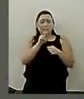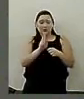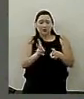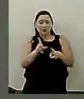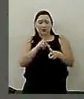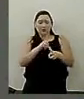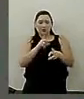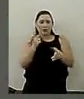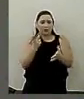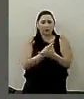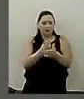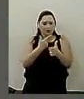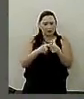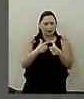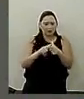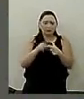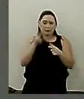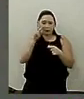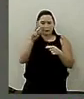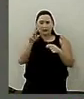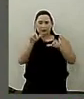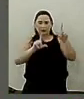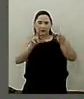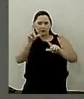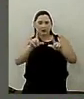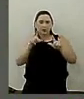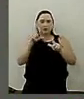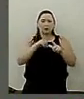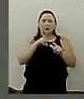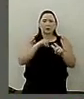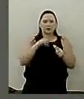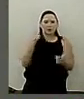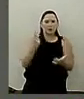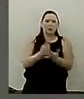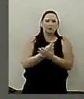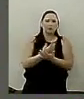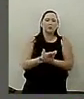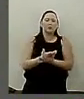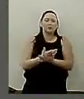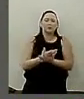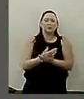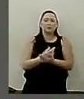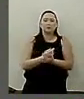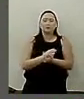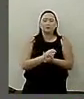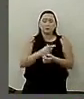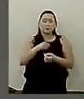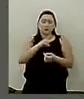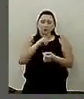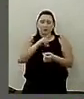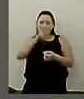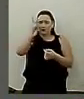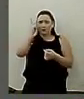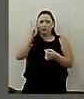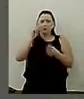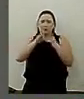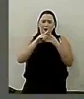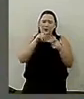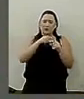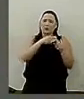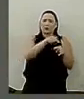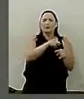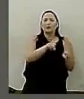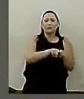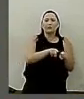tragédia, nós assistimos pela televisão, em muitos desses casos há cristãos ali envolvidos. Eu me lembro